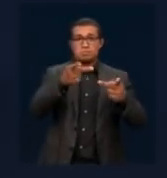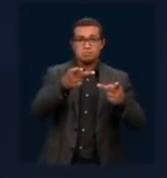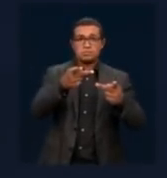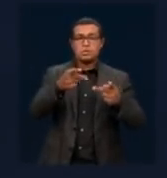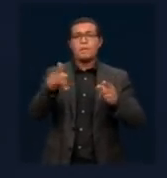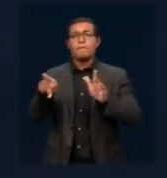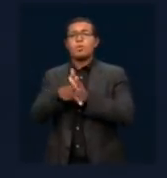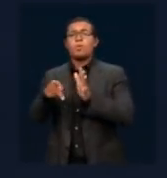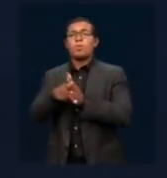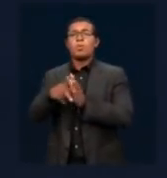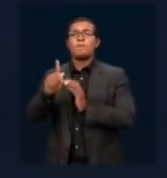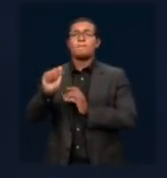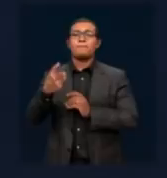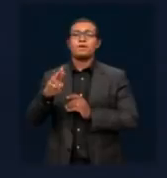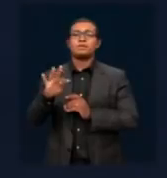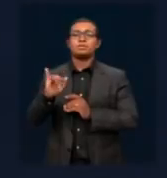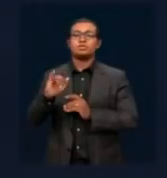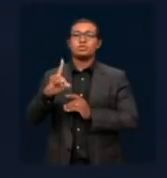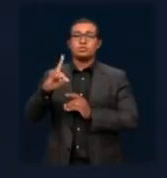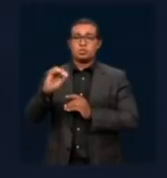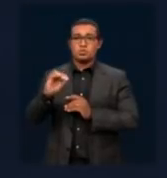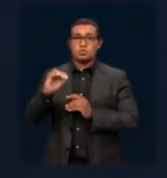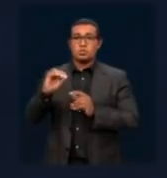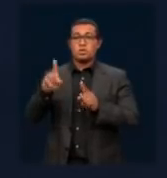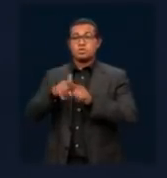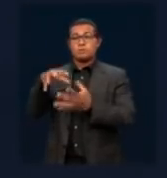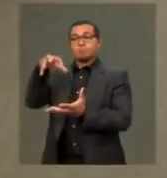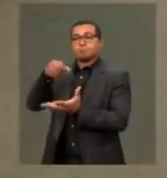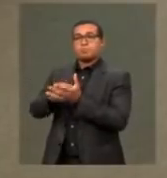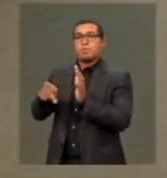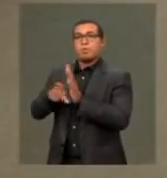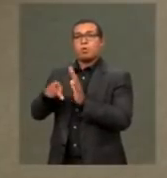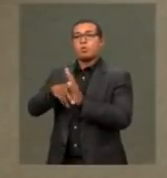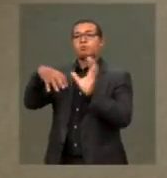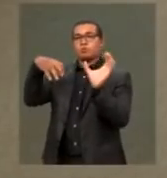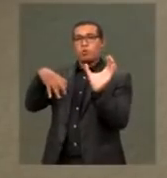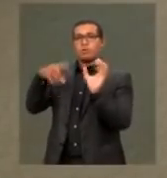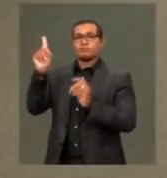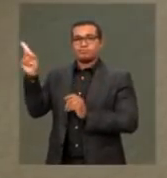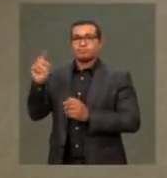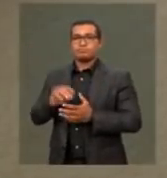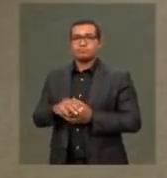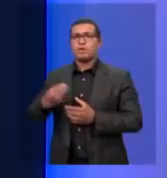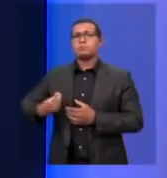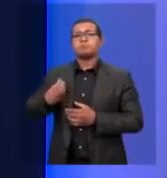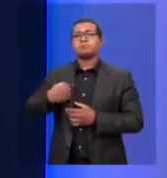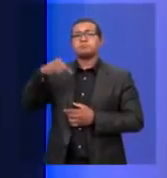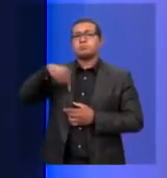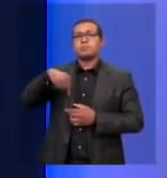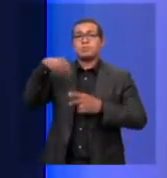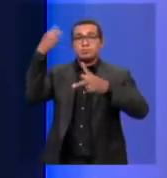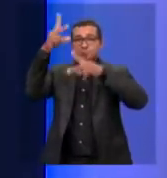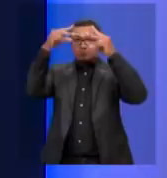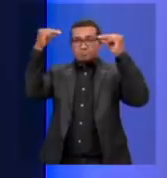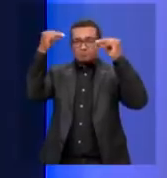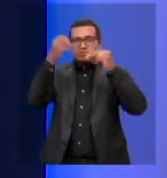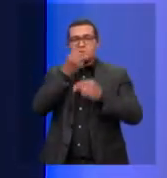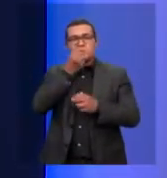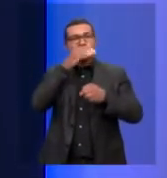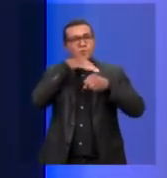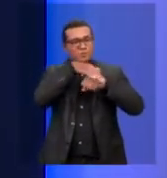com representação no congresso nacional estão aqui jaqueline rocha do pt boa noite a